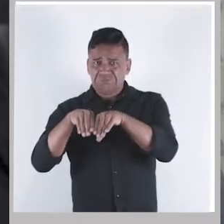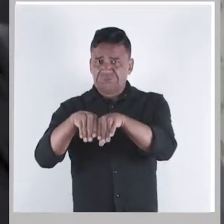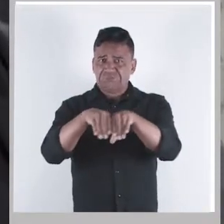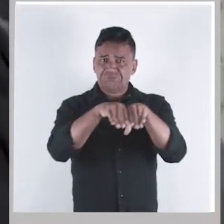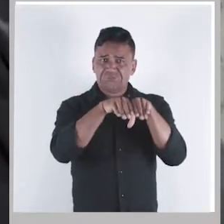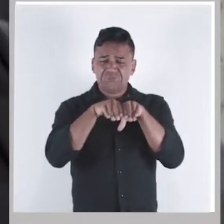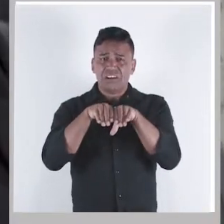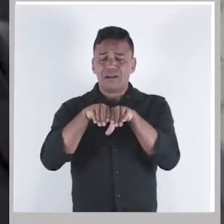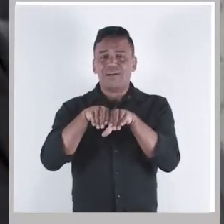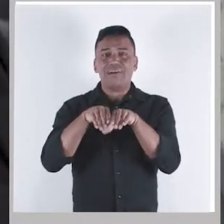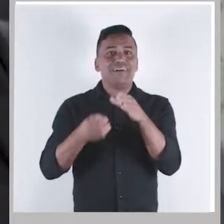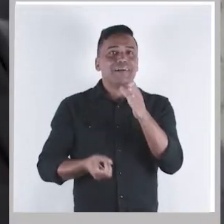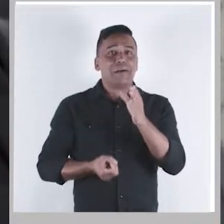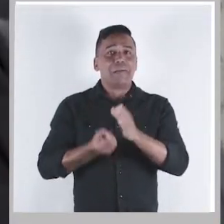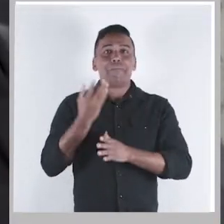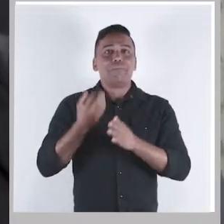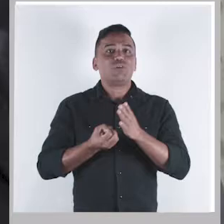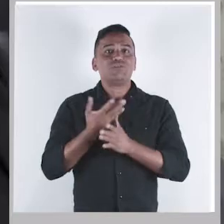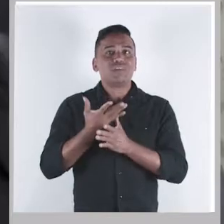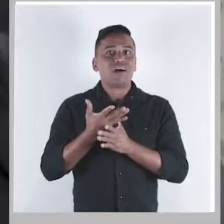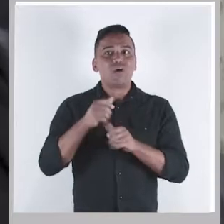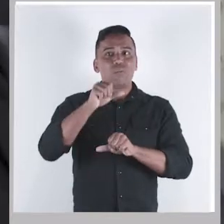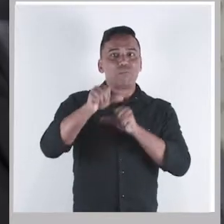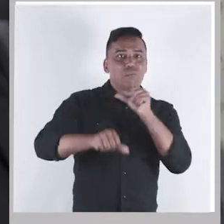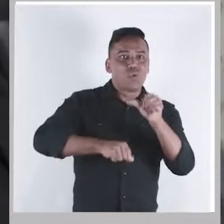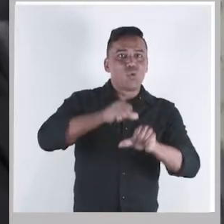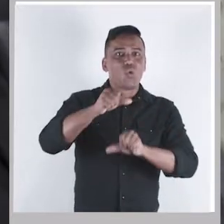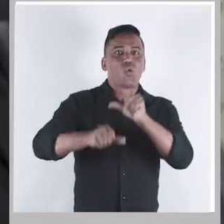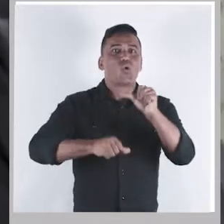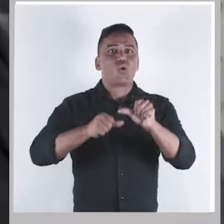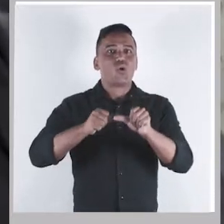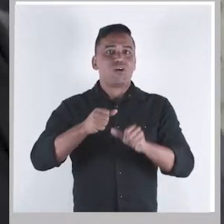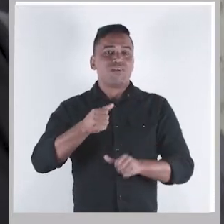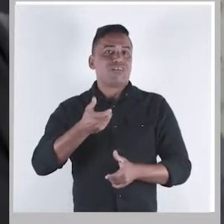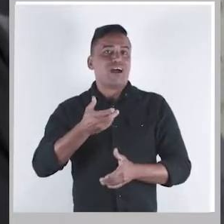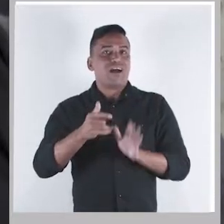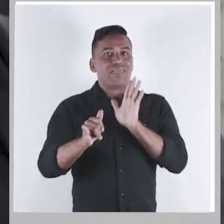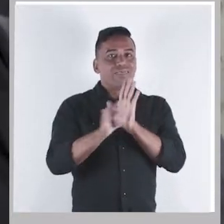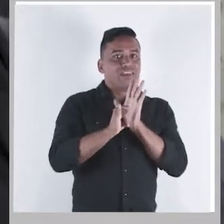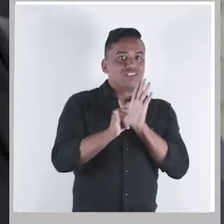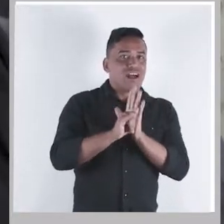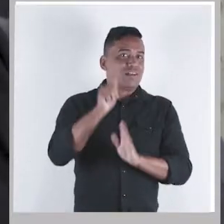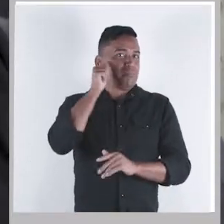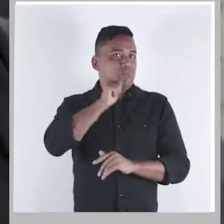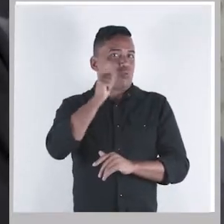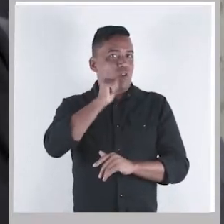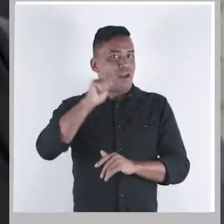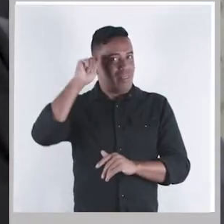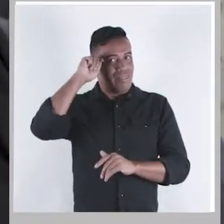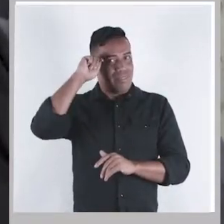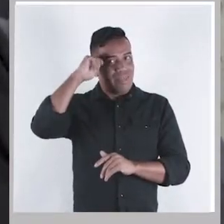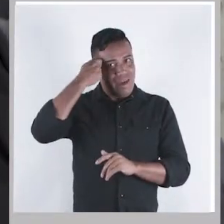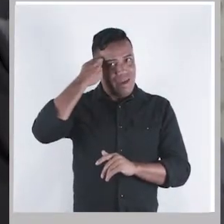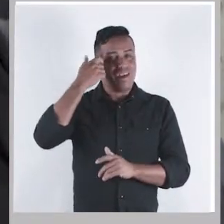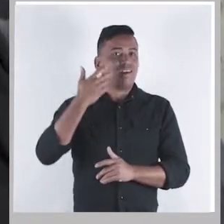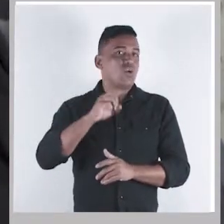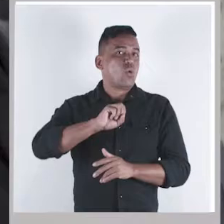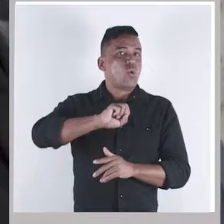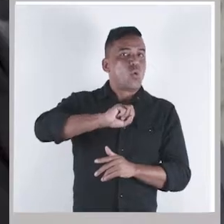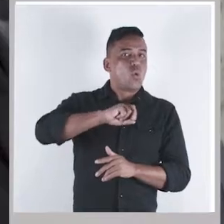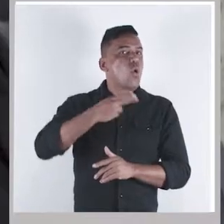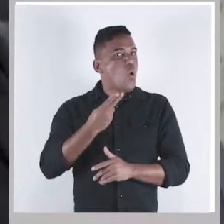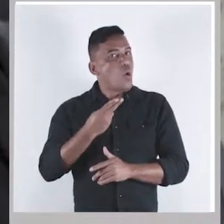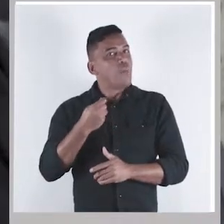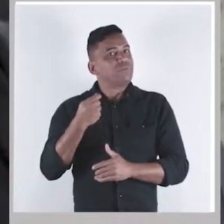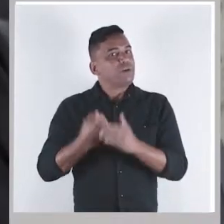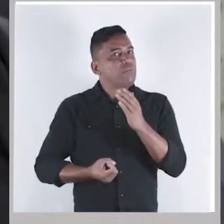você tem que movimentar a mulher negra, né? Porque ela que está na base ali. Eu penso, Márcia, que os últimos anos